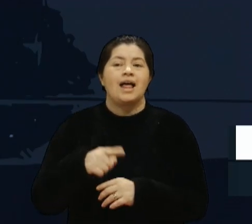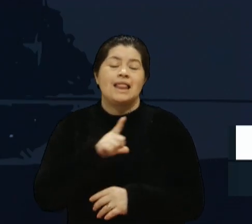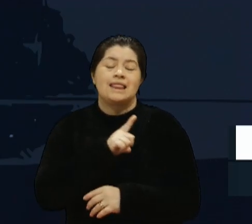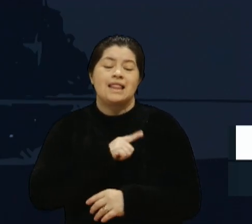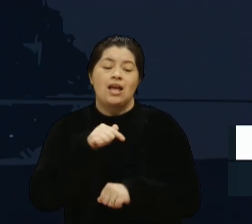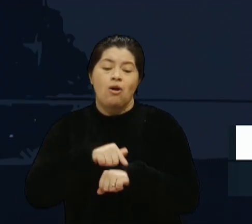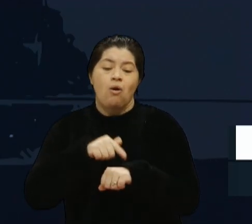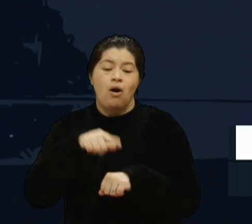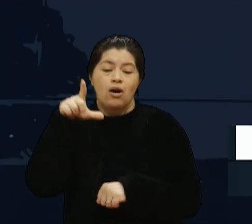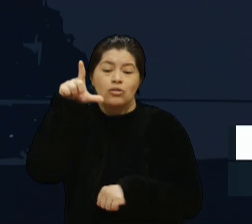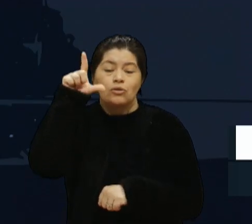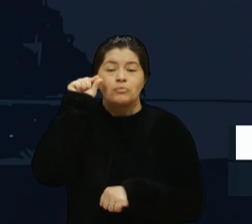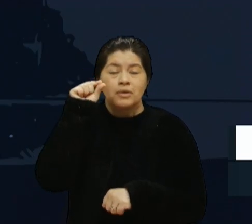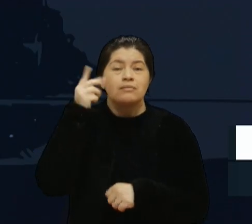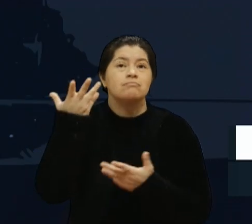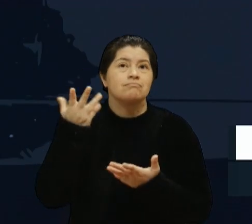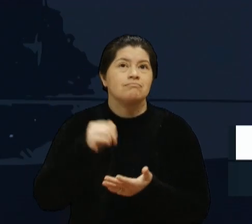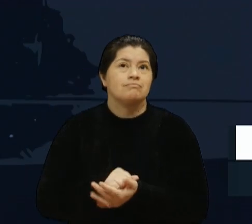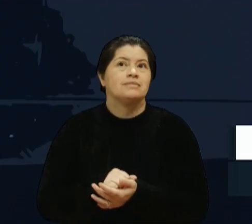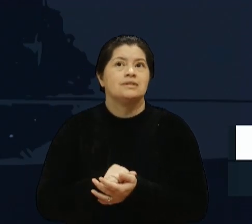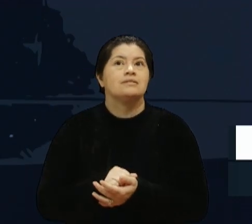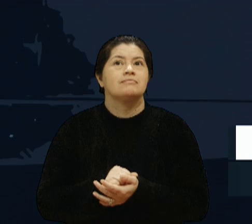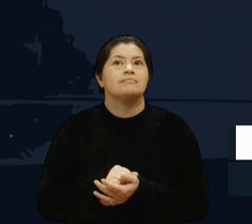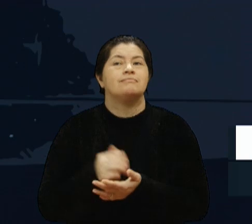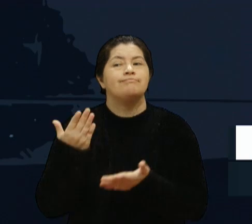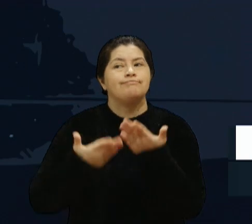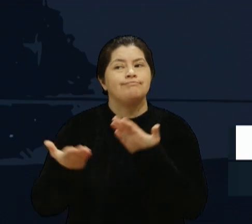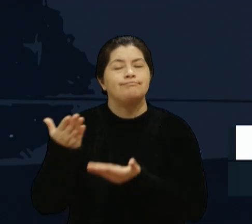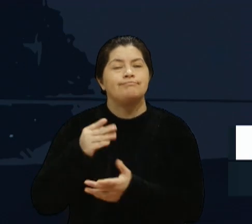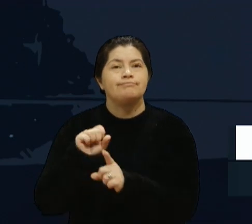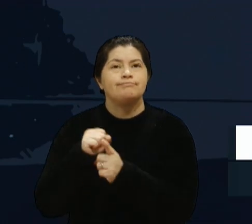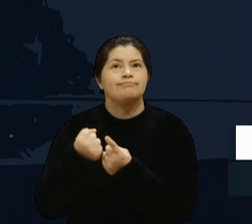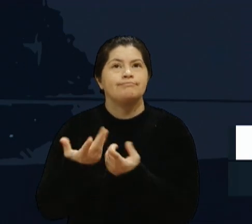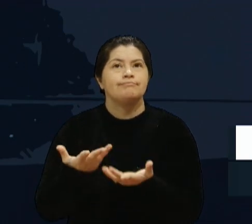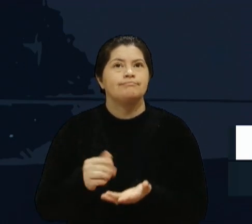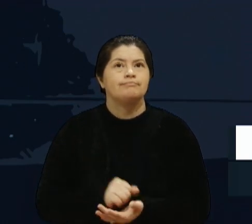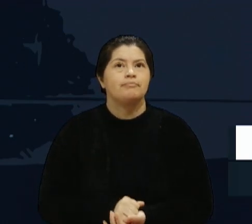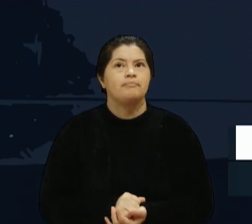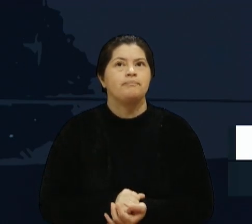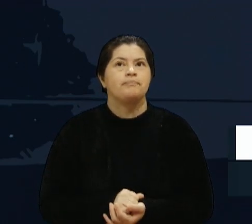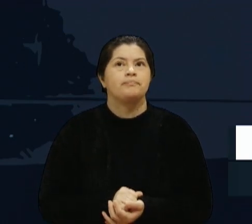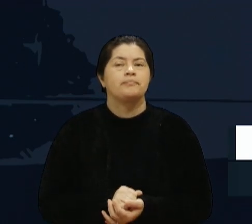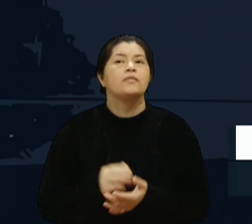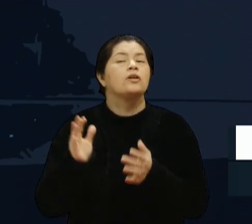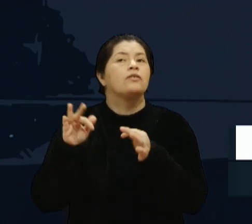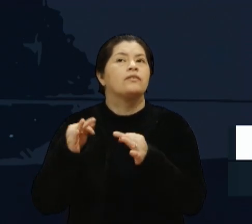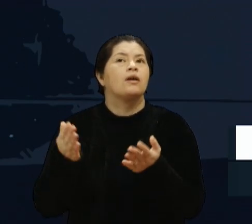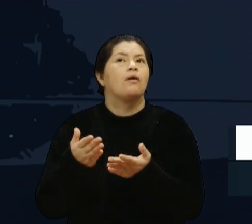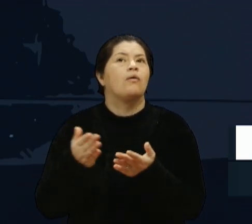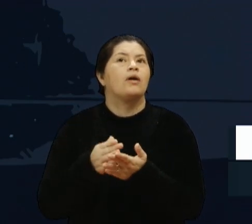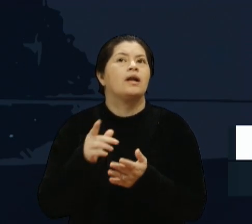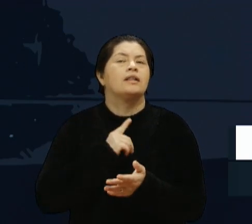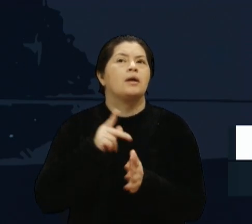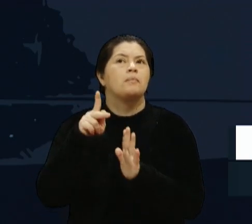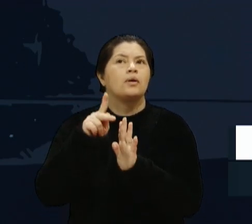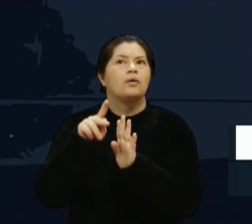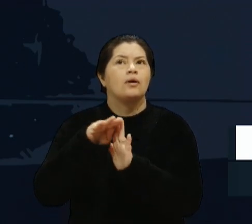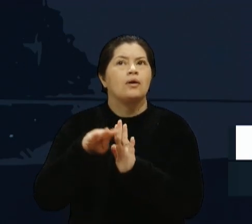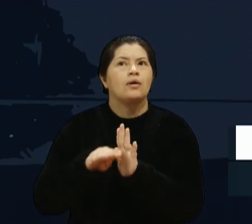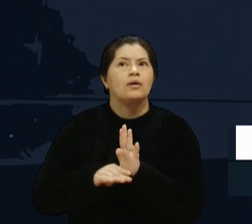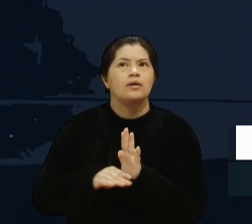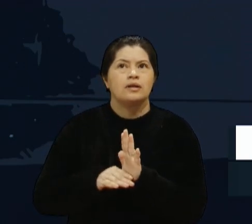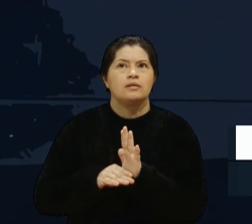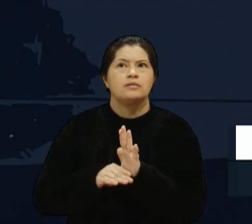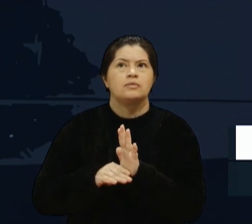diante, que faz parte do processo de ressocialização também. Para concluir, nós temos ainda o programa do cuidado